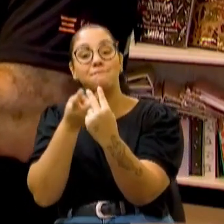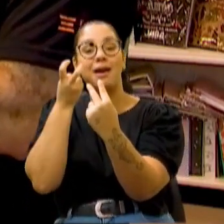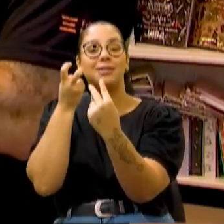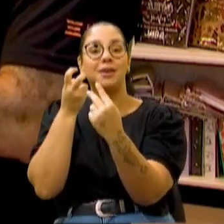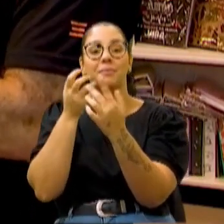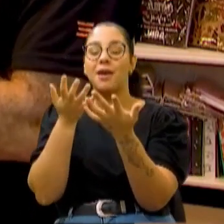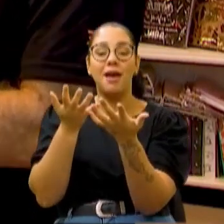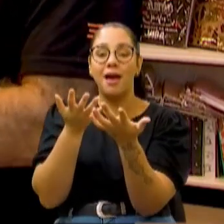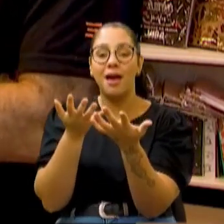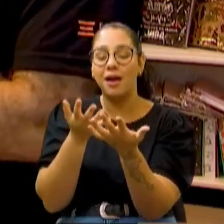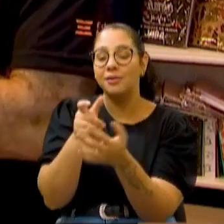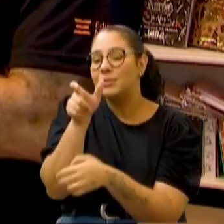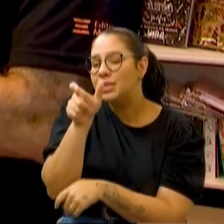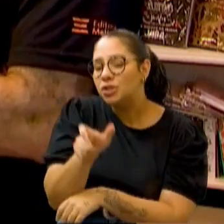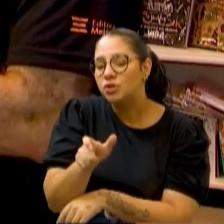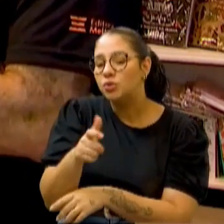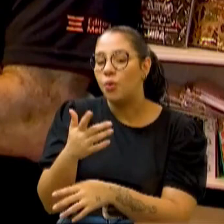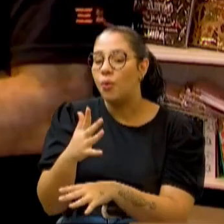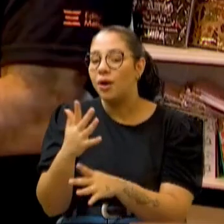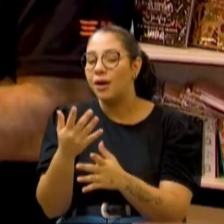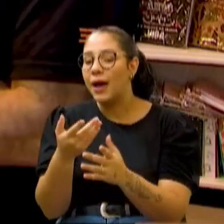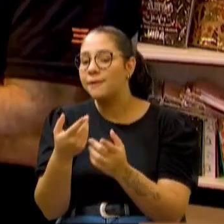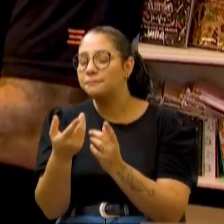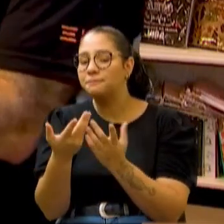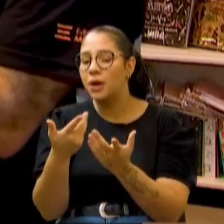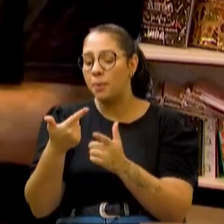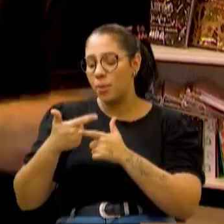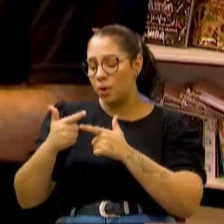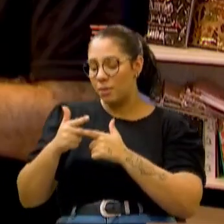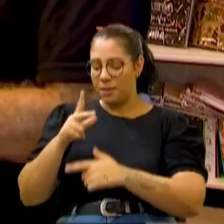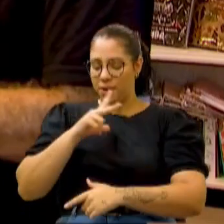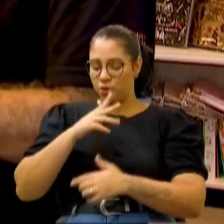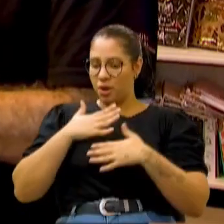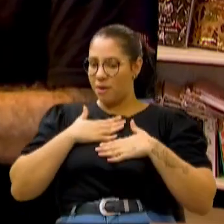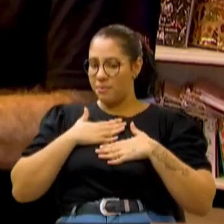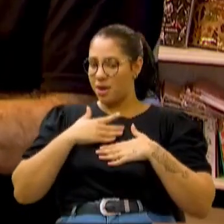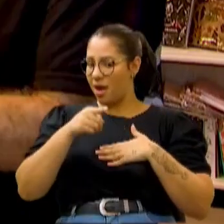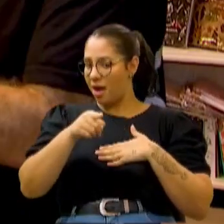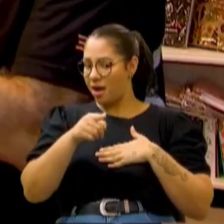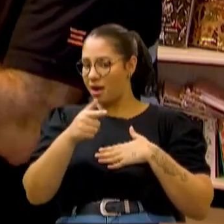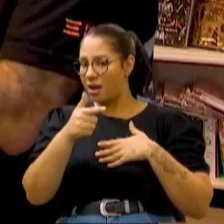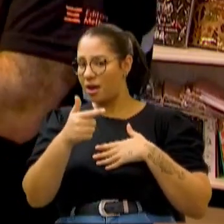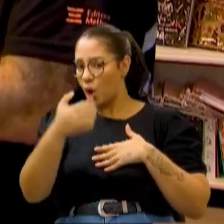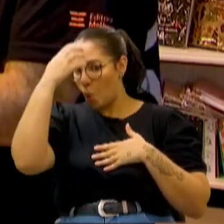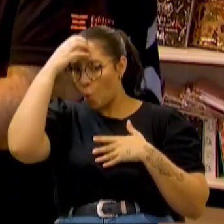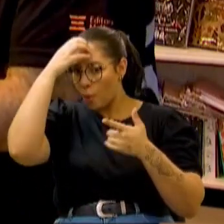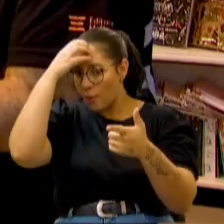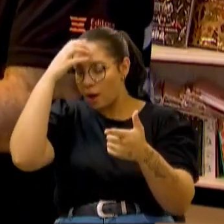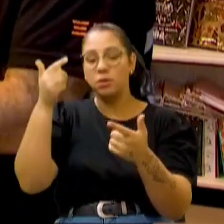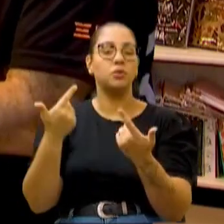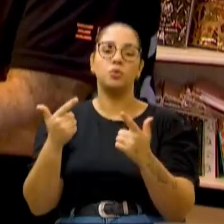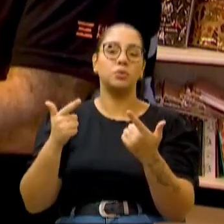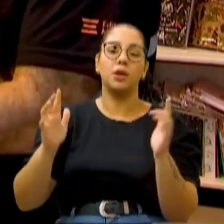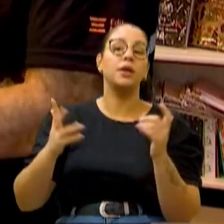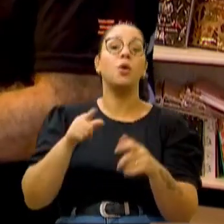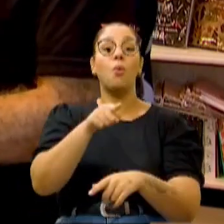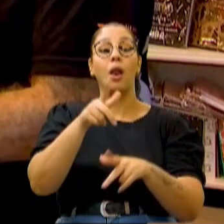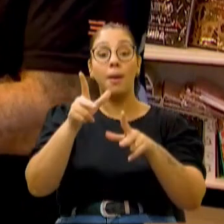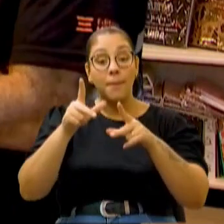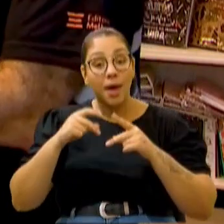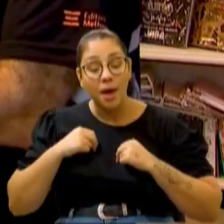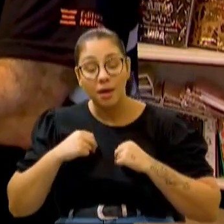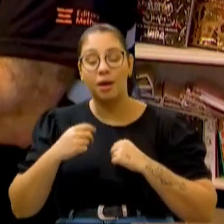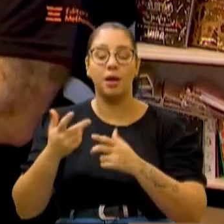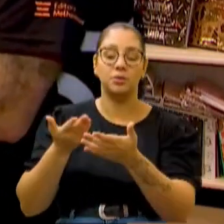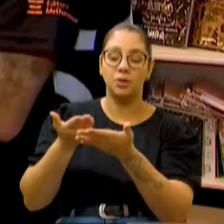perceber que ela realmente não tem nada a ver com essa problemática pessoal. Então ela merece, né, e